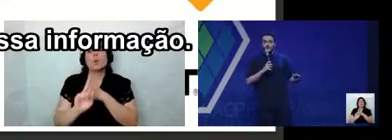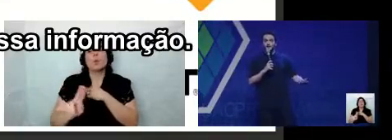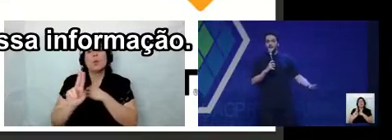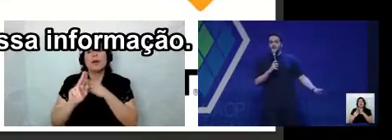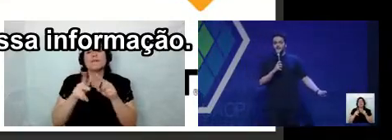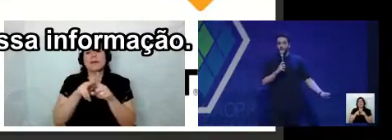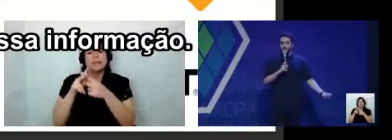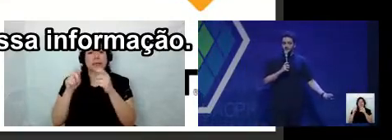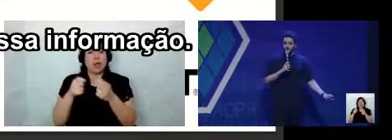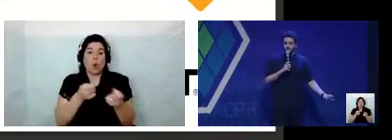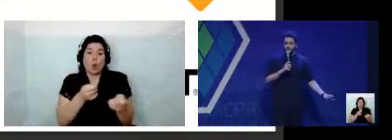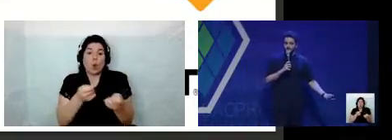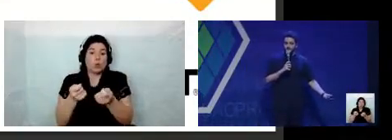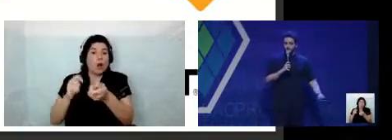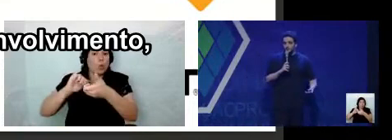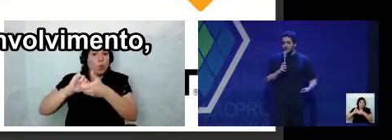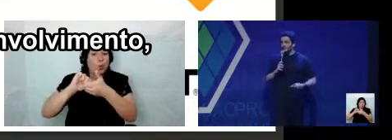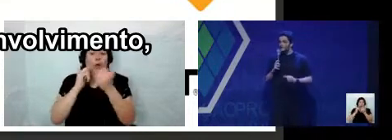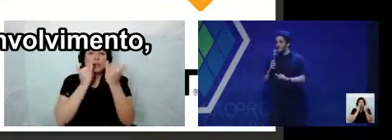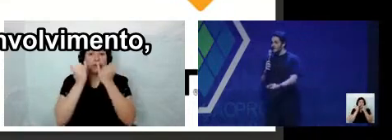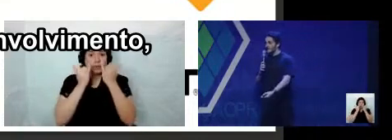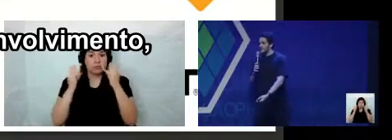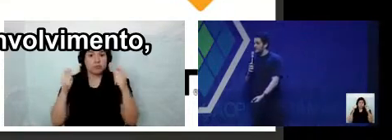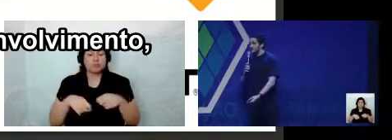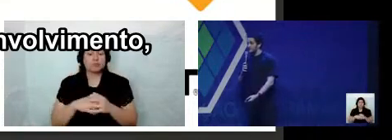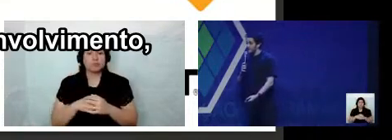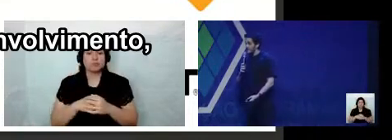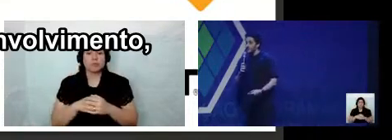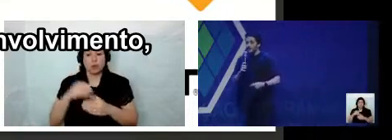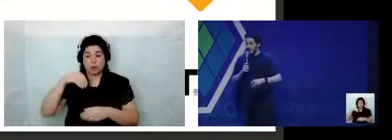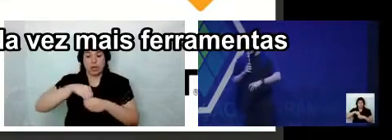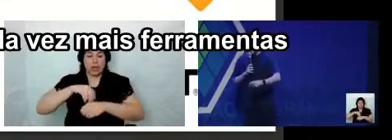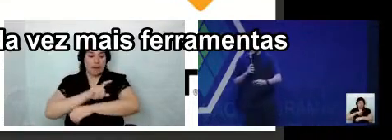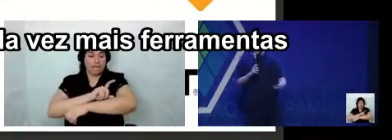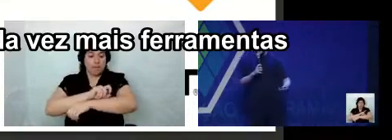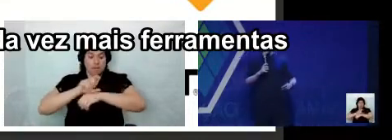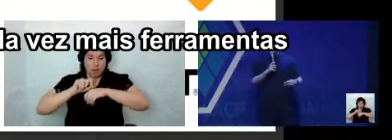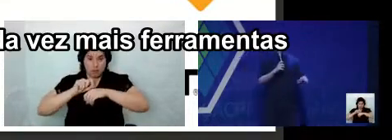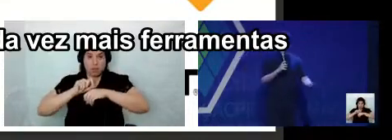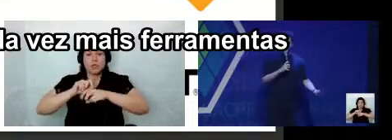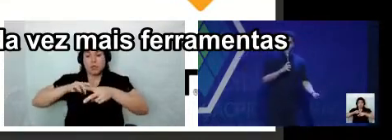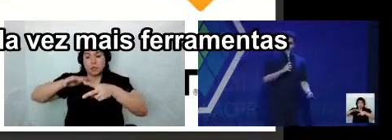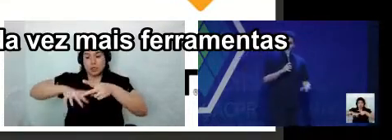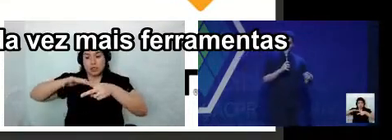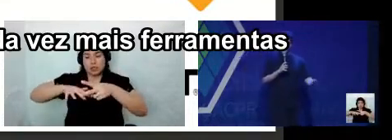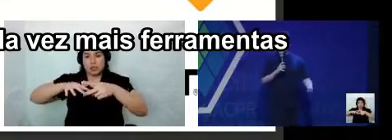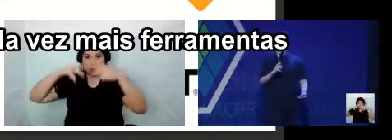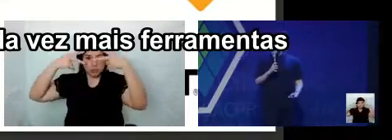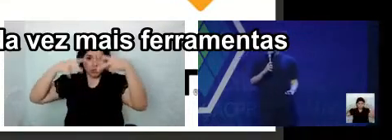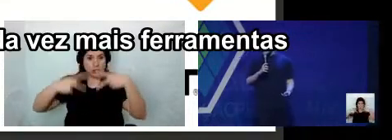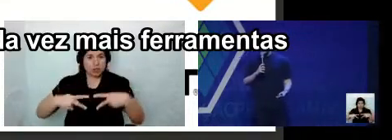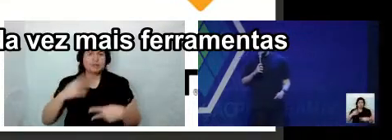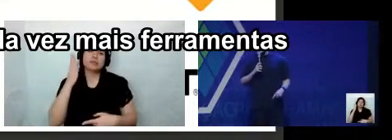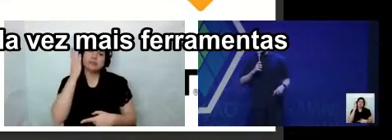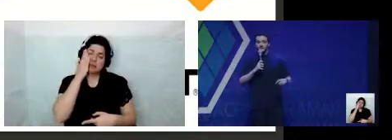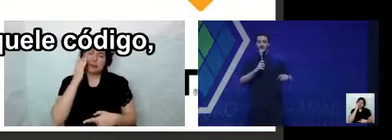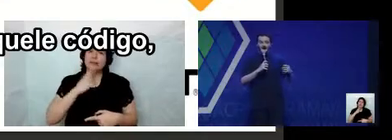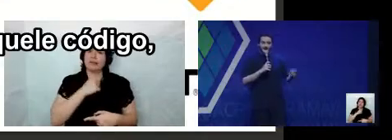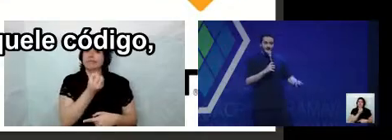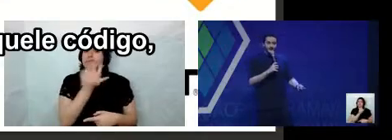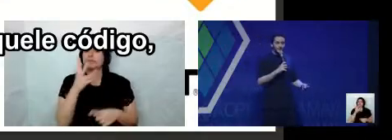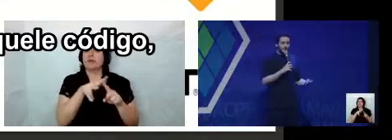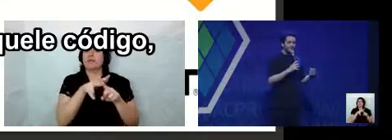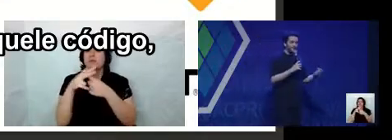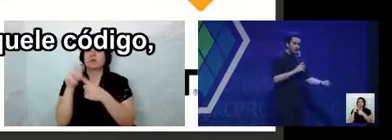controle da qualidade dessa informação. Então, dentro da pipeline de desenvolvimento, a gente sabe, é comum que a gente tenha cada vez mais ferramentas